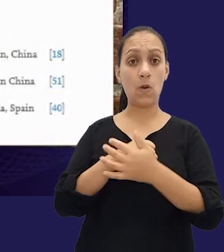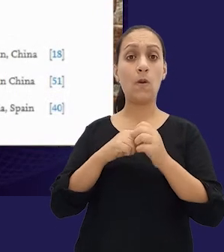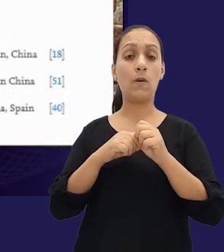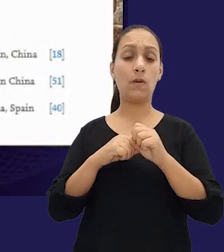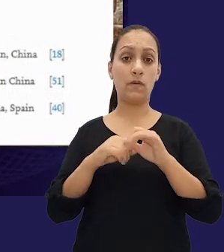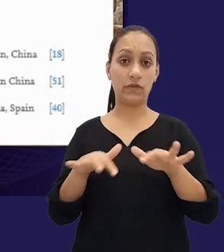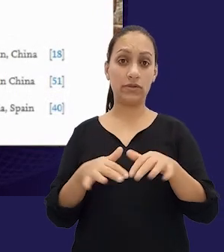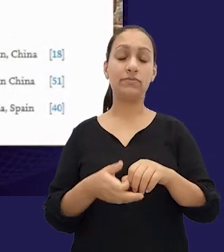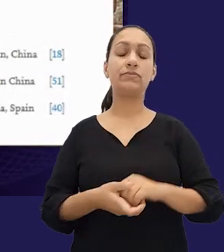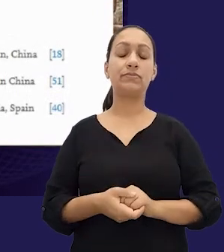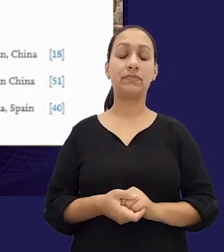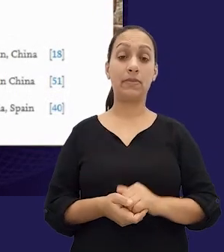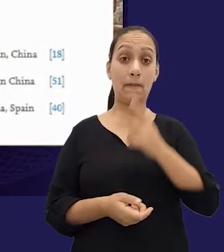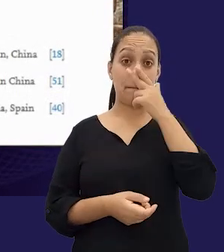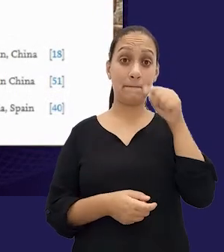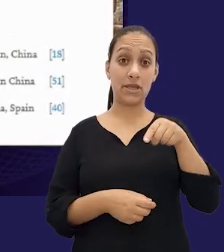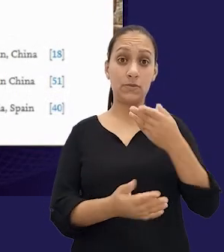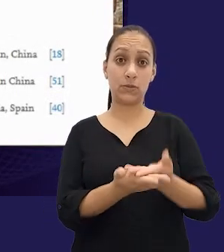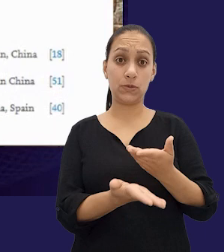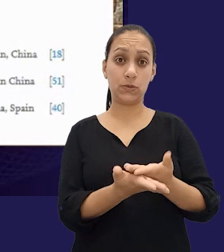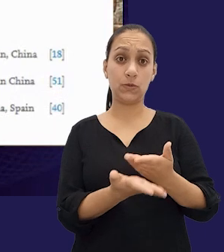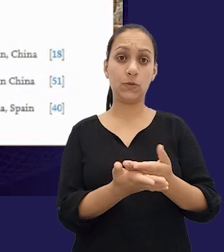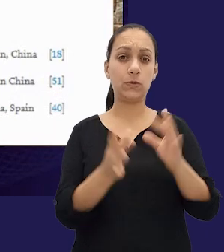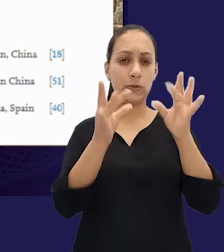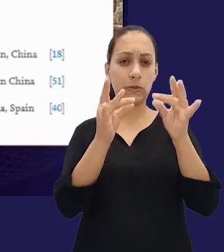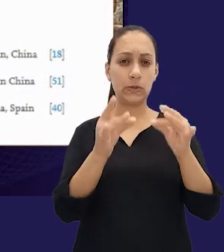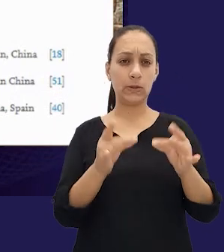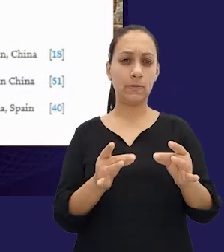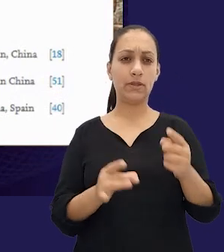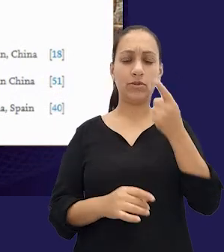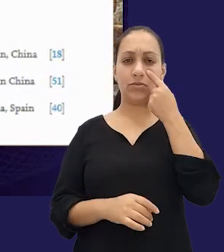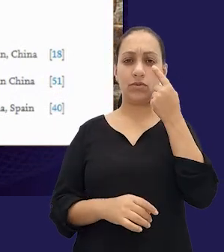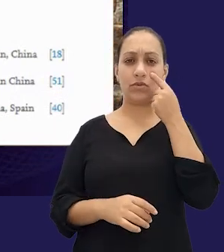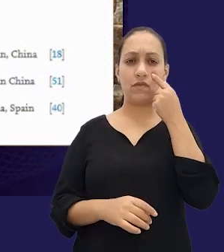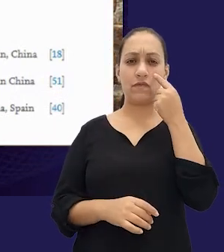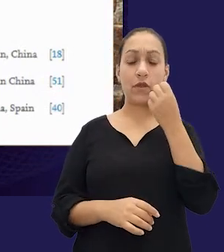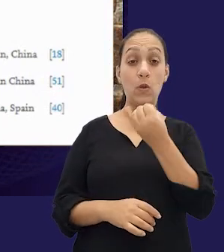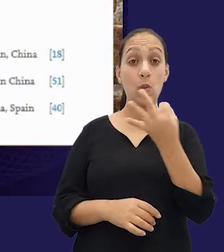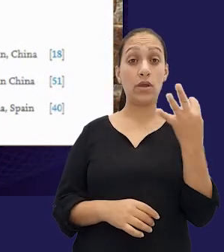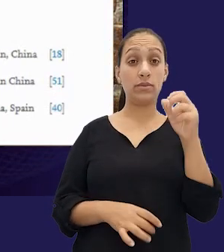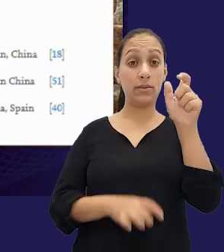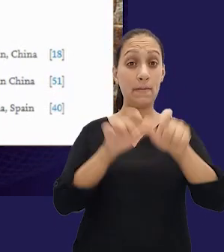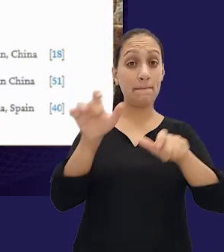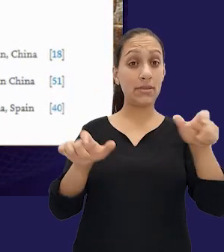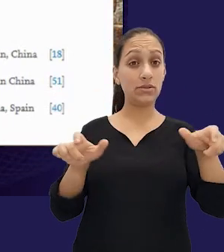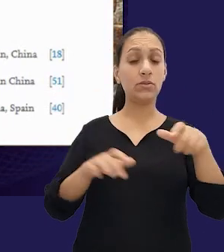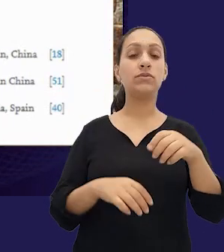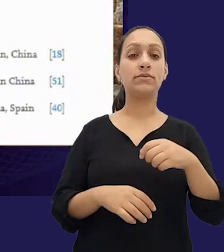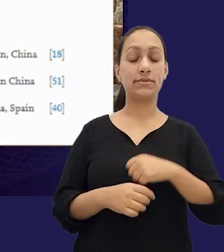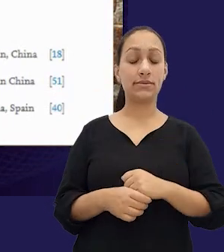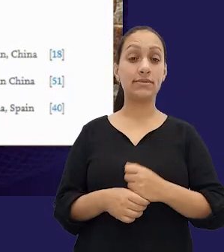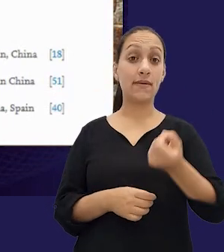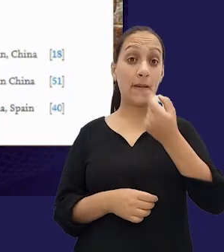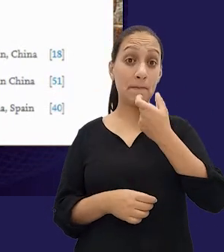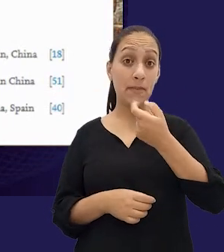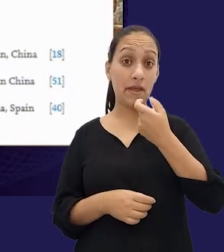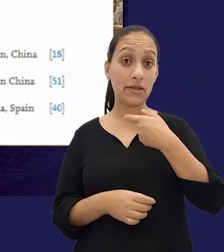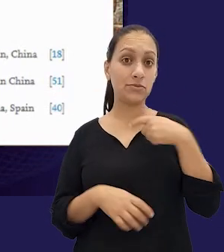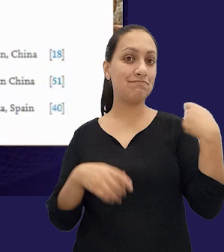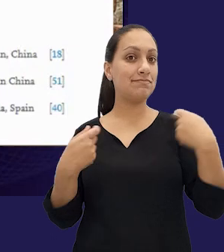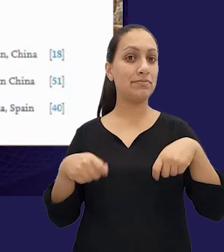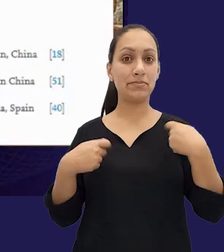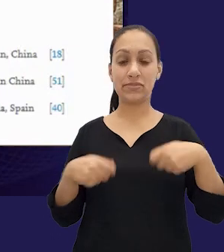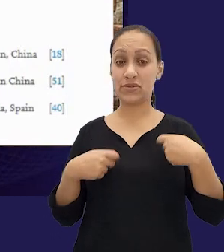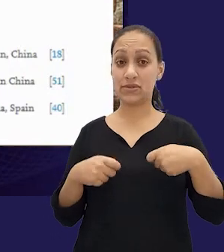aqui, nesse mesmo estudo, um detalhamento. Pessoal, olha quantas pessoas receberam de modo